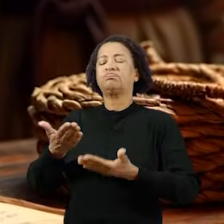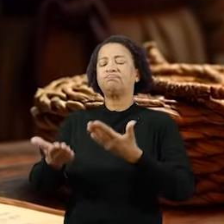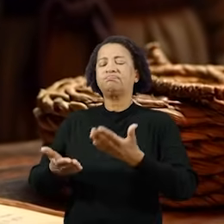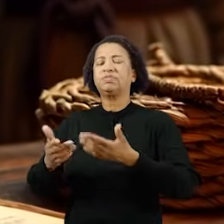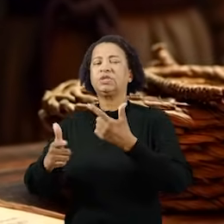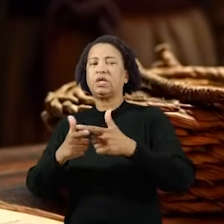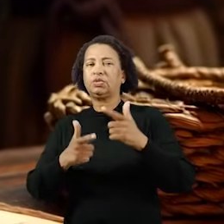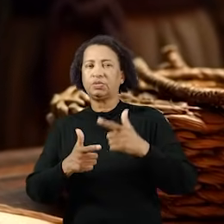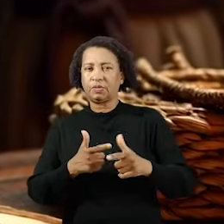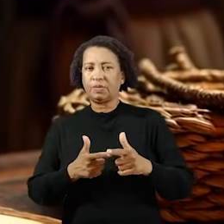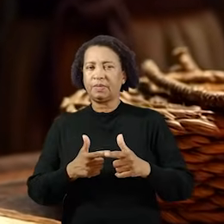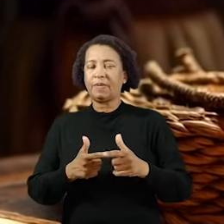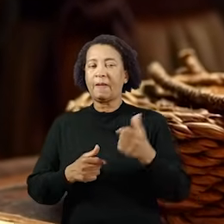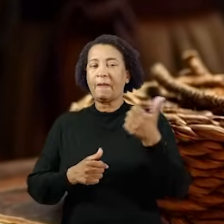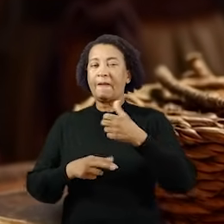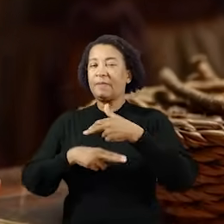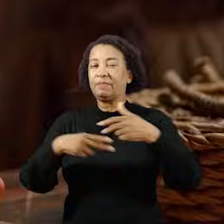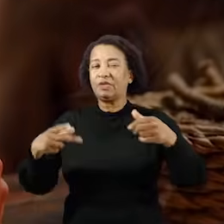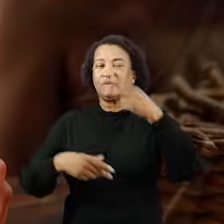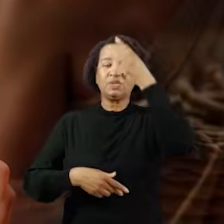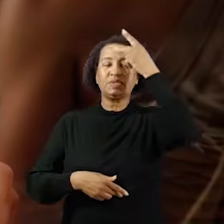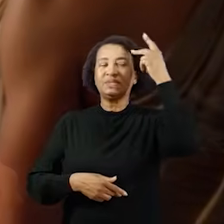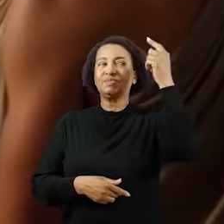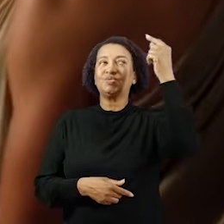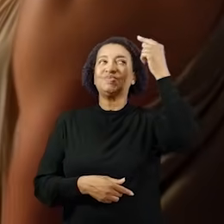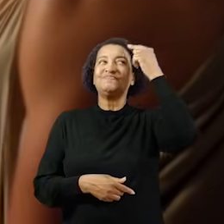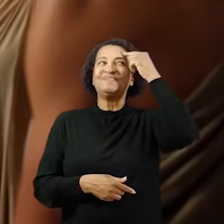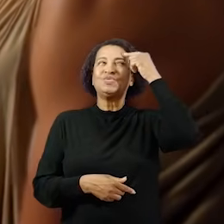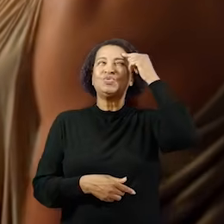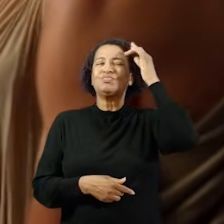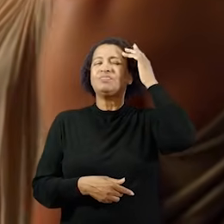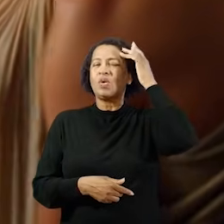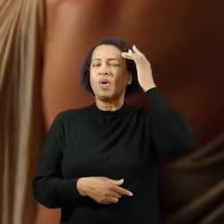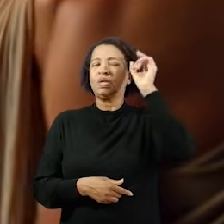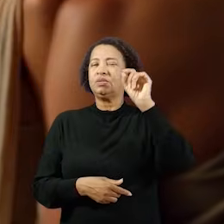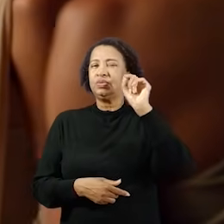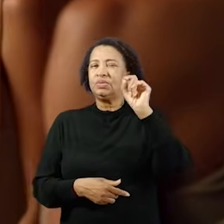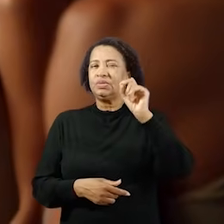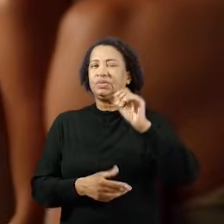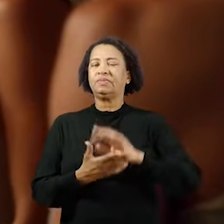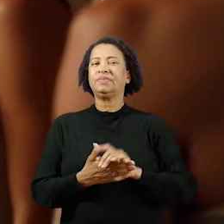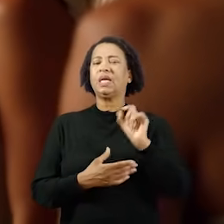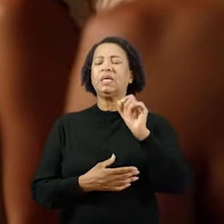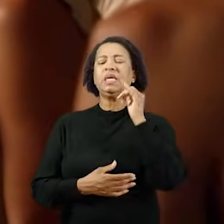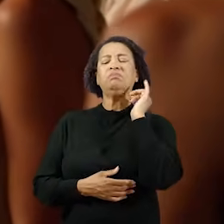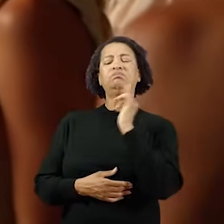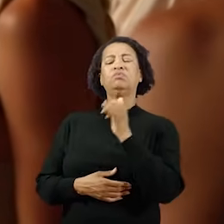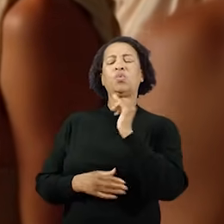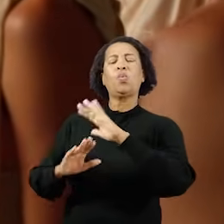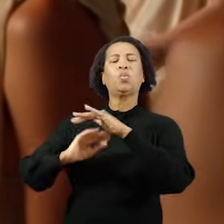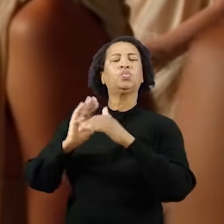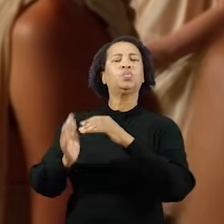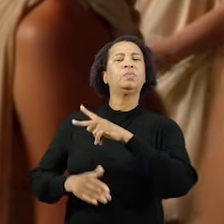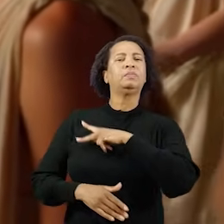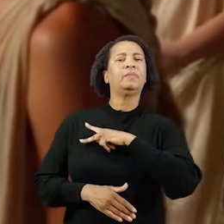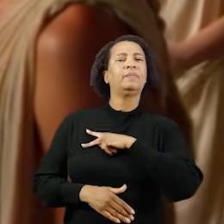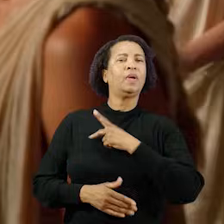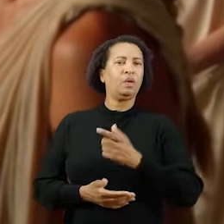de todos os problemas, a primeira coisa que as pessoas devem ter pensado foi, quem foi que contou tudo para